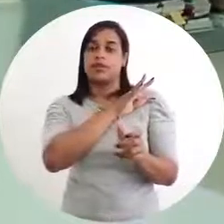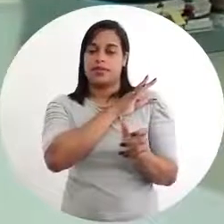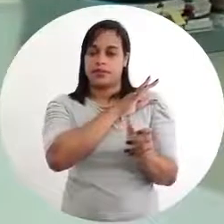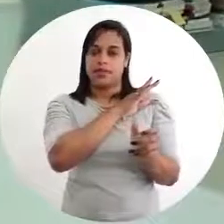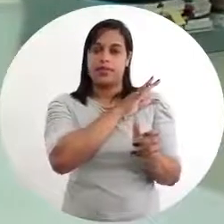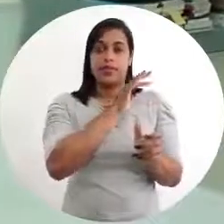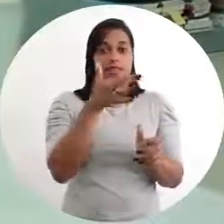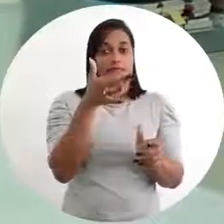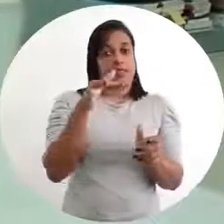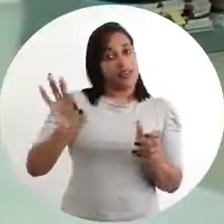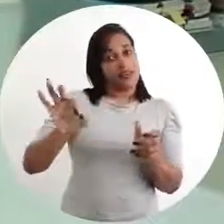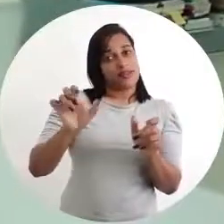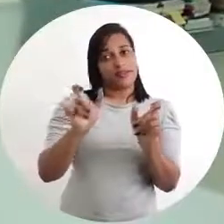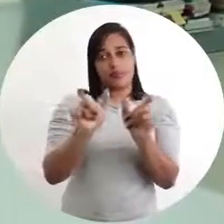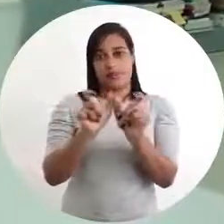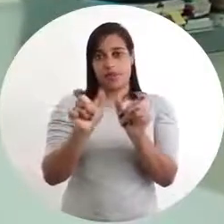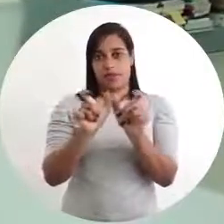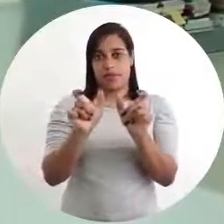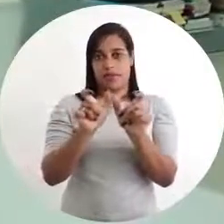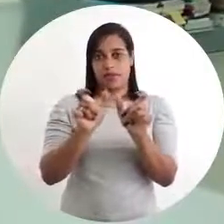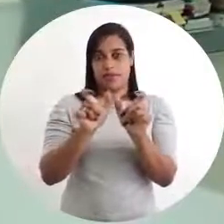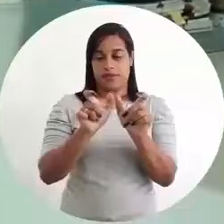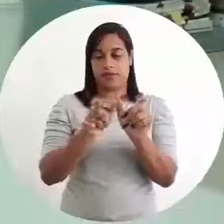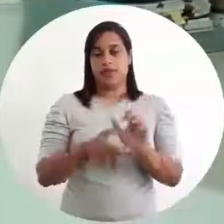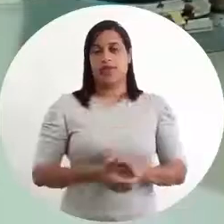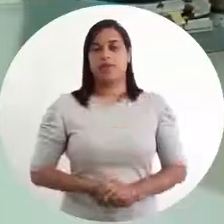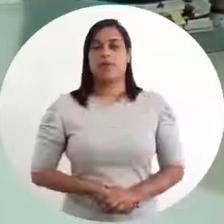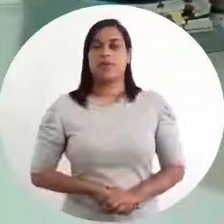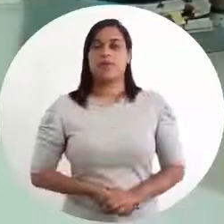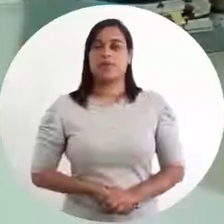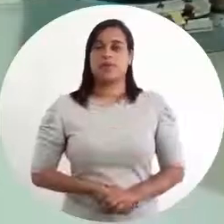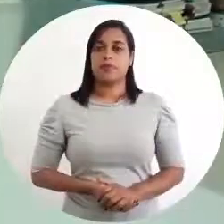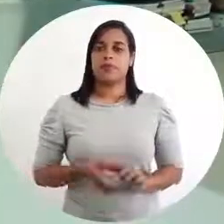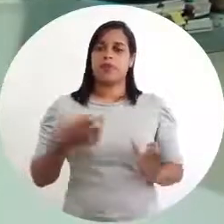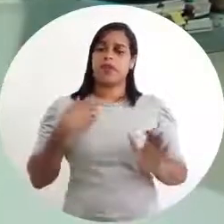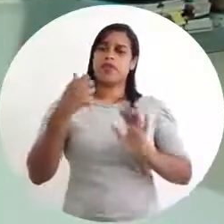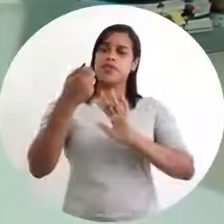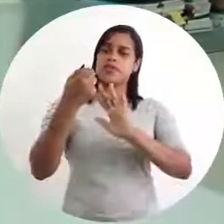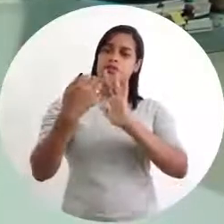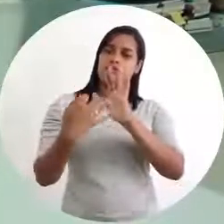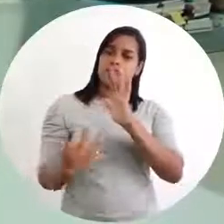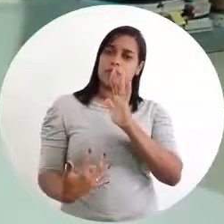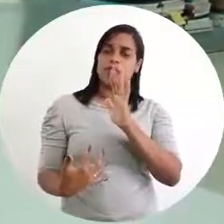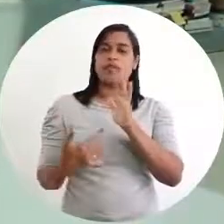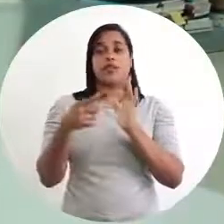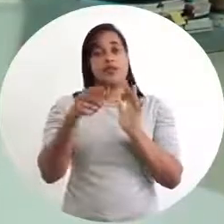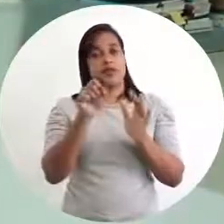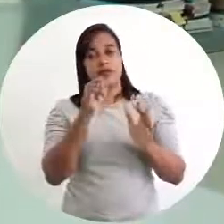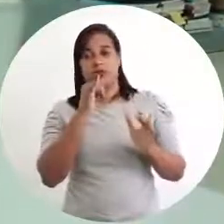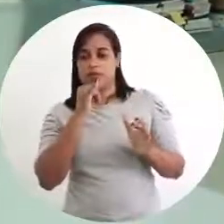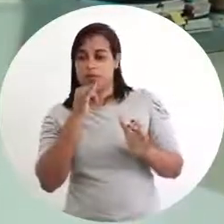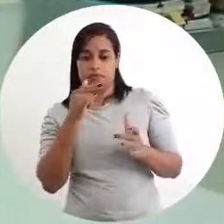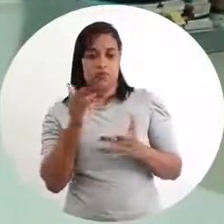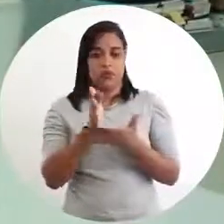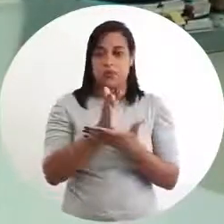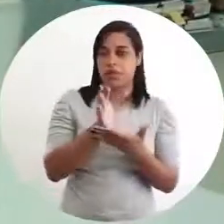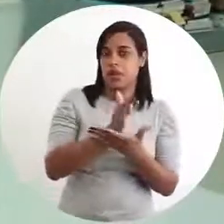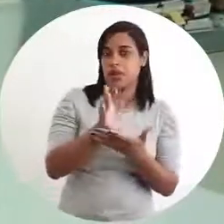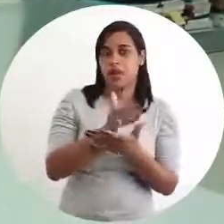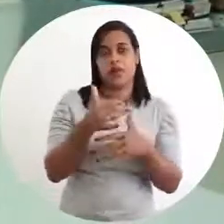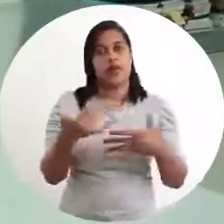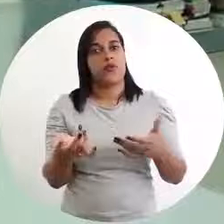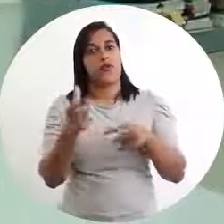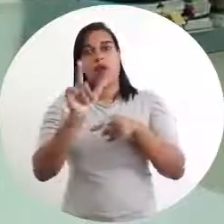são 10 palavras, onde a gente vai tentar explicar e que se você pegar qualquer livro